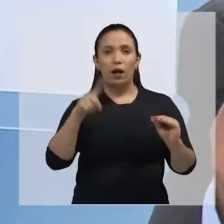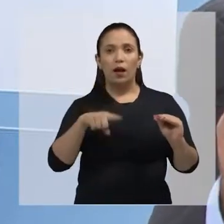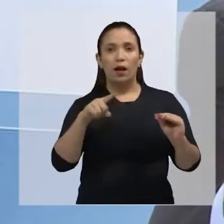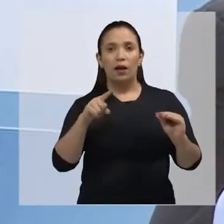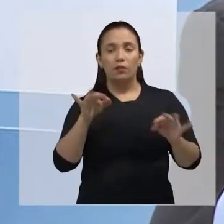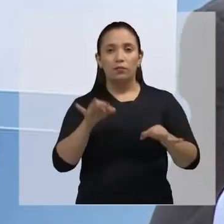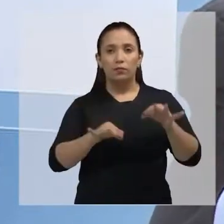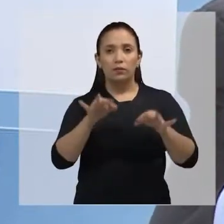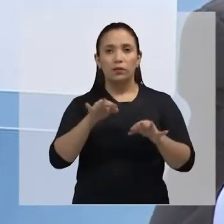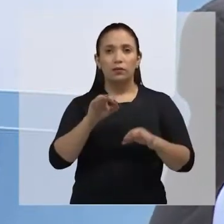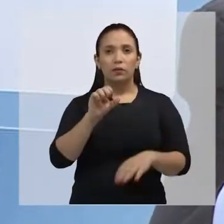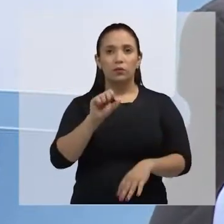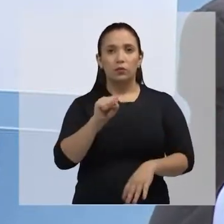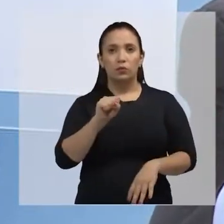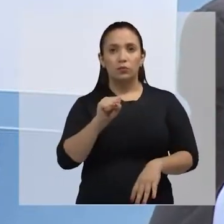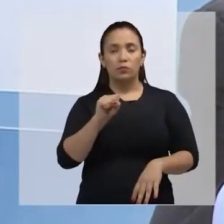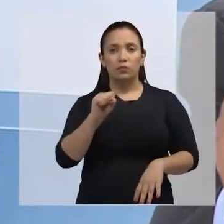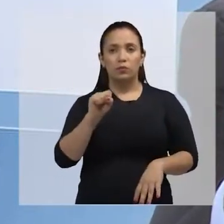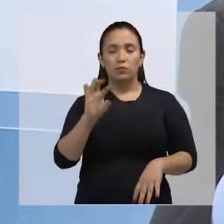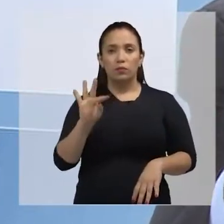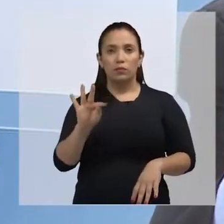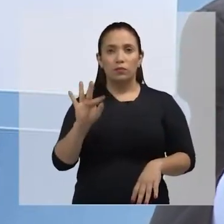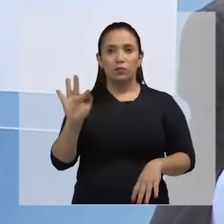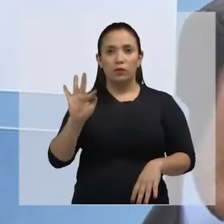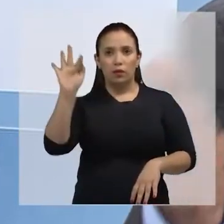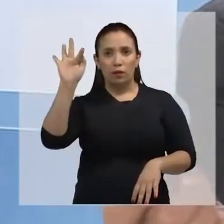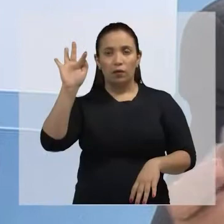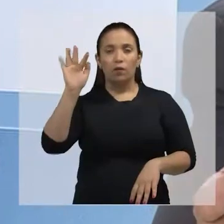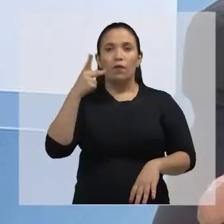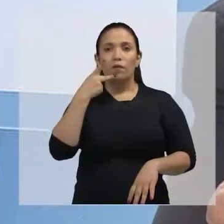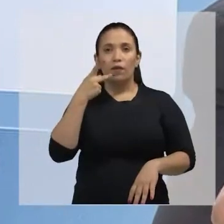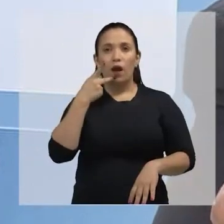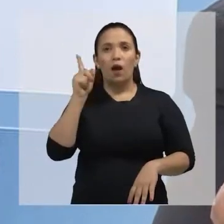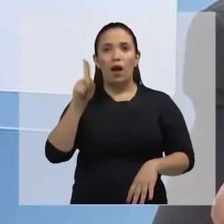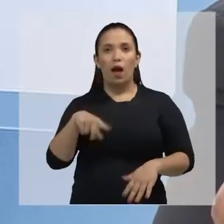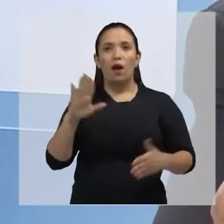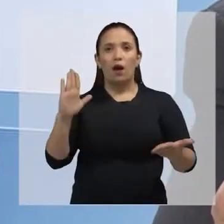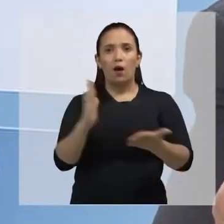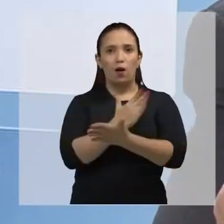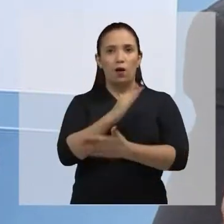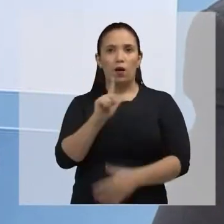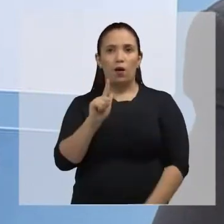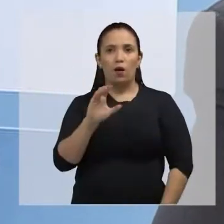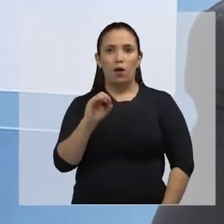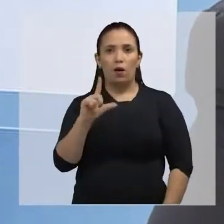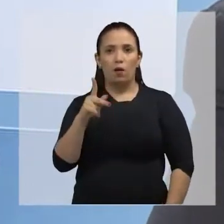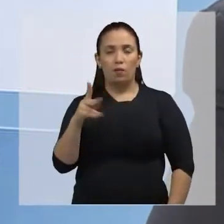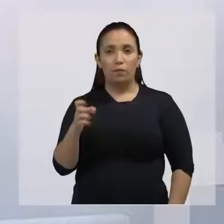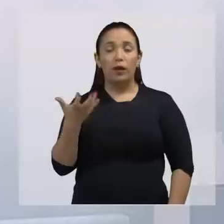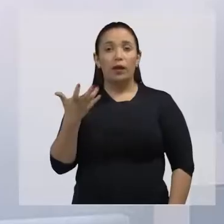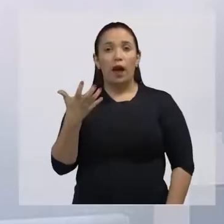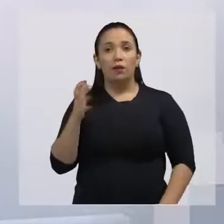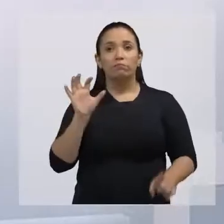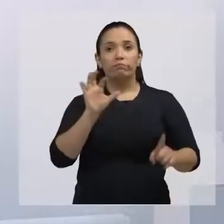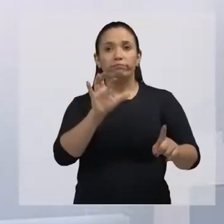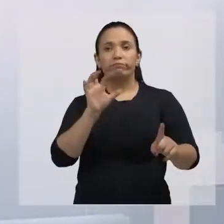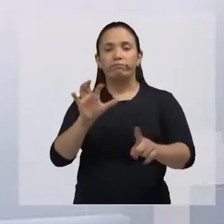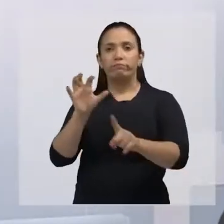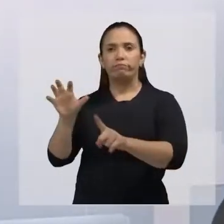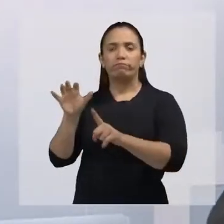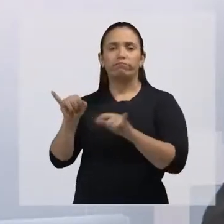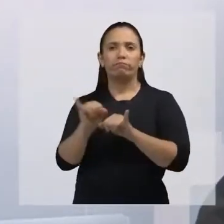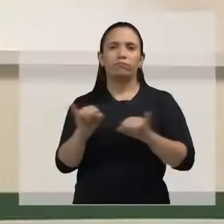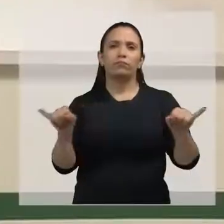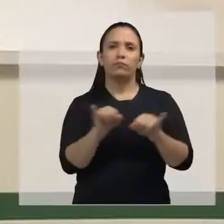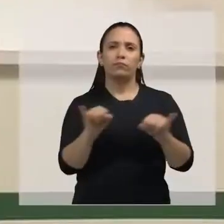Supremo é a continuação do golpe. Há uma tentativa de criar essa cronologia